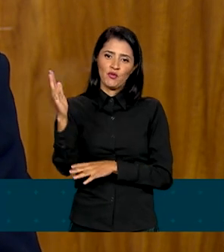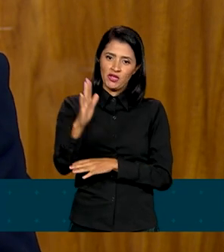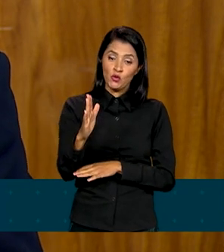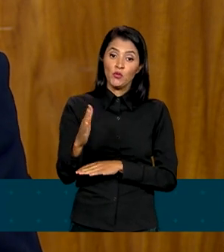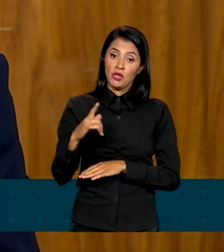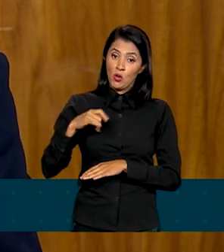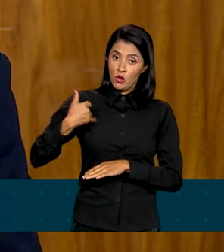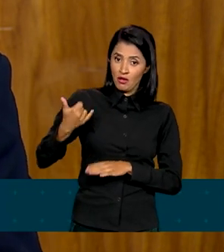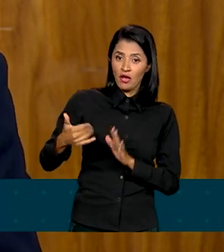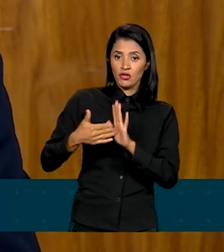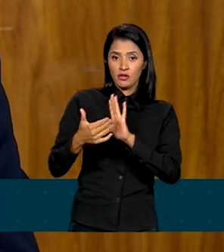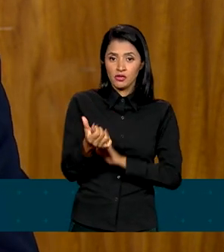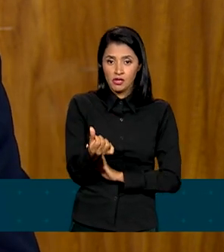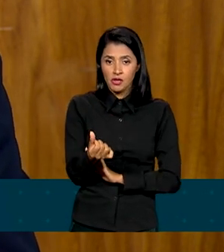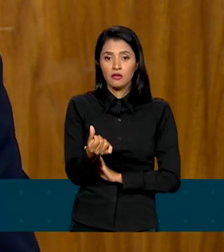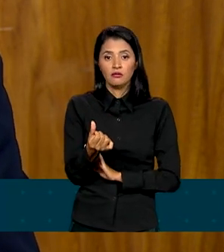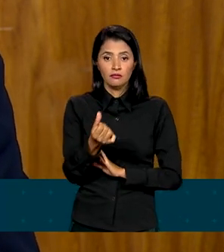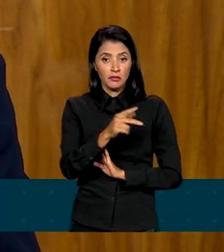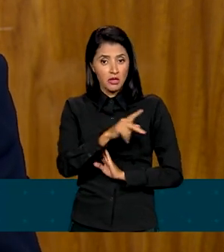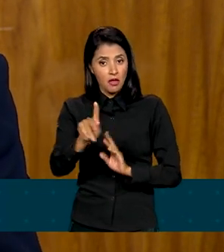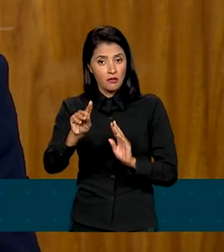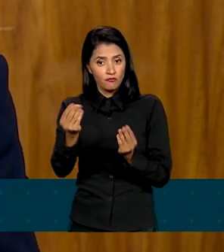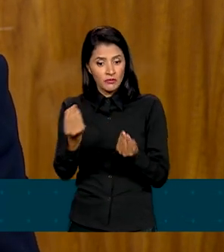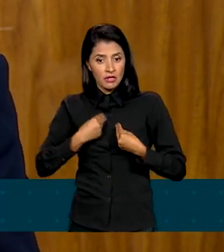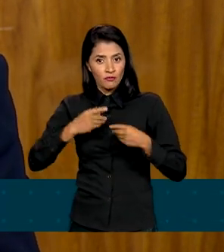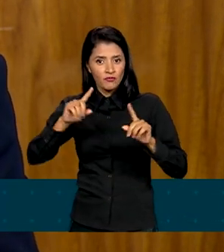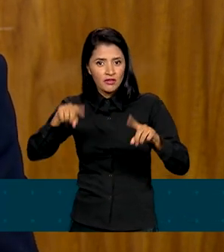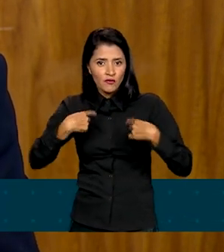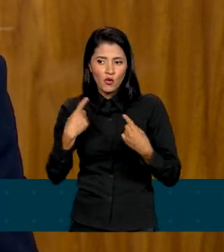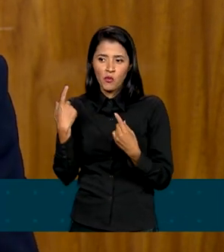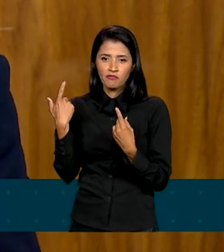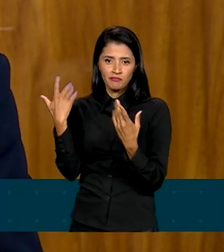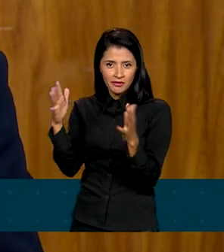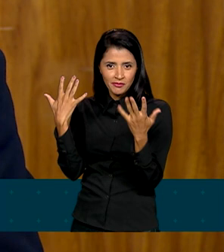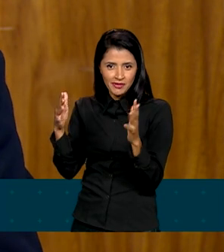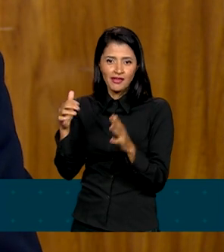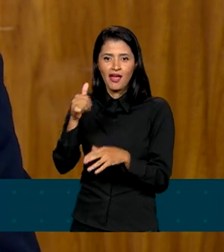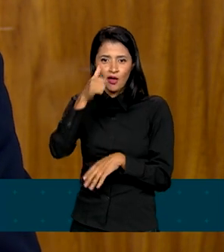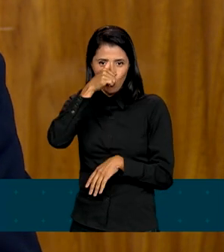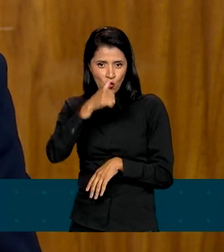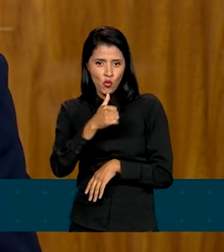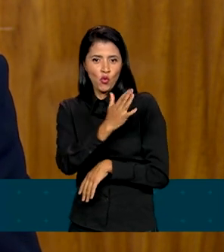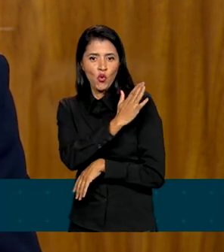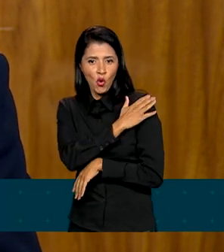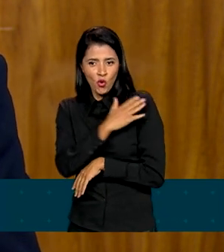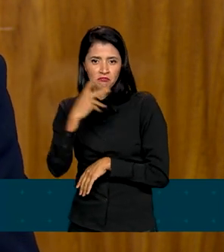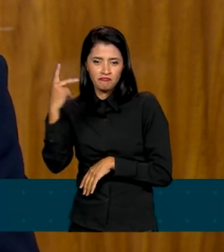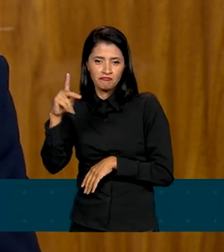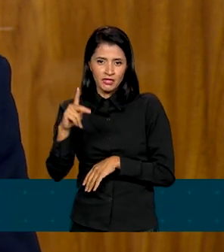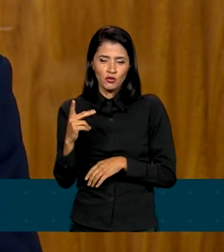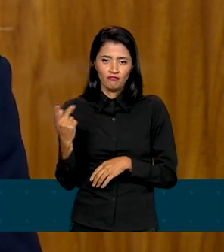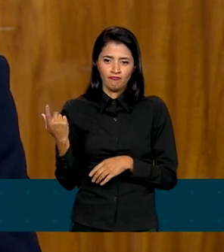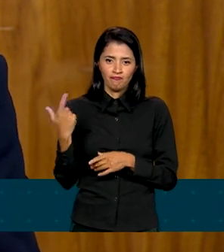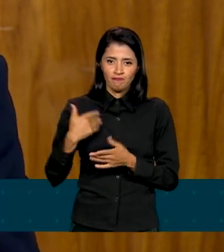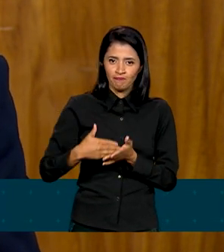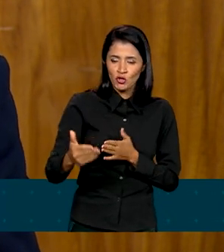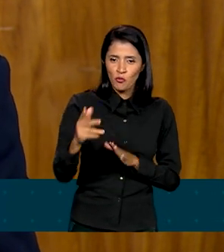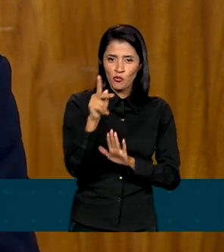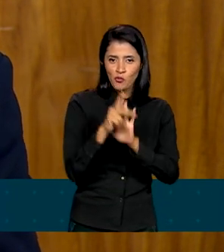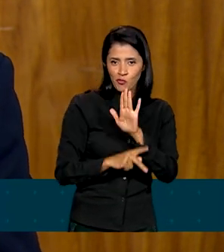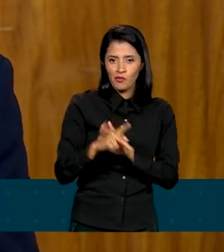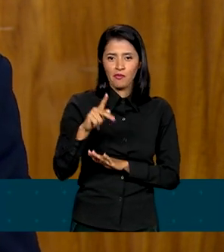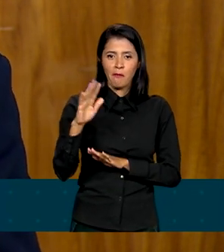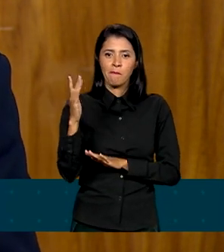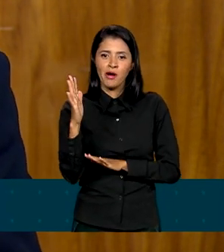colocou de desafio, aqui eu quero parabenizar o ministro Rui Costa pela iniciativa dos Mãos à Obra, essa ferramenta